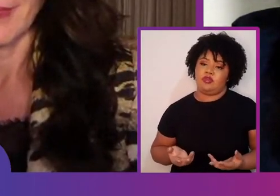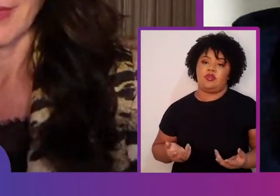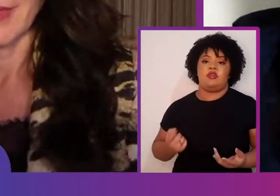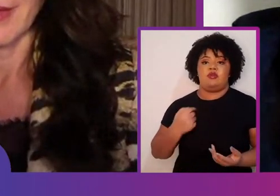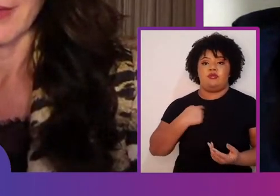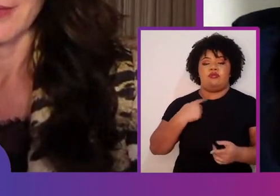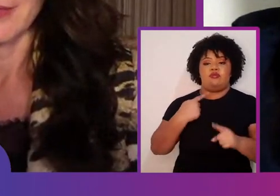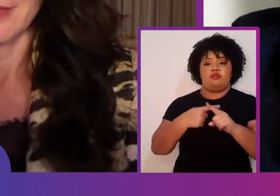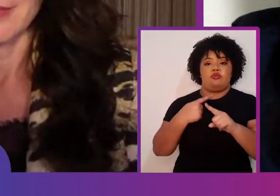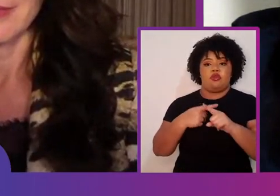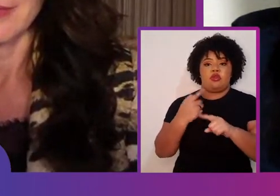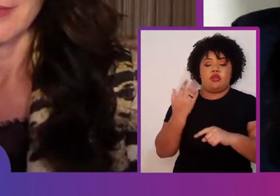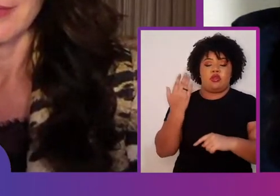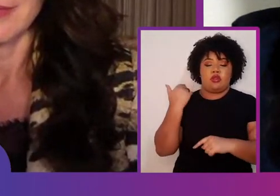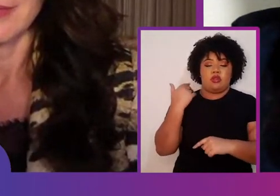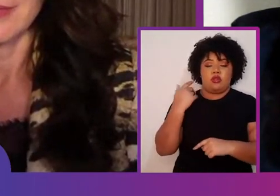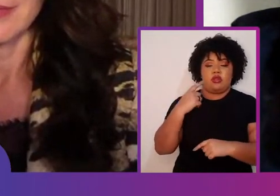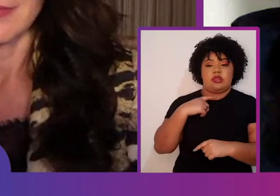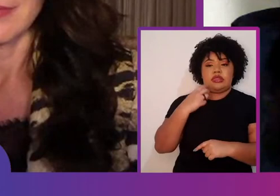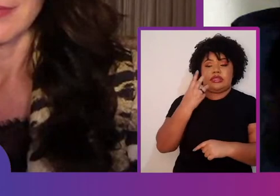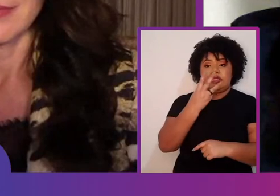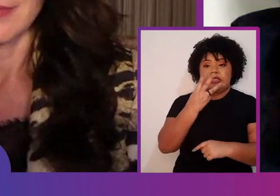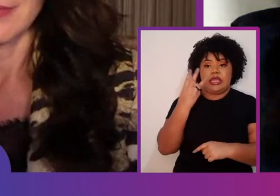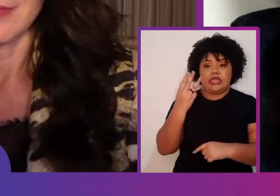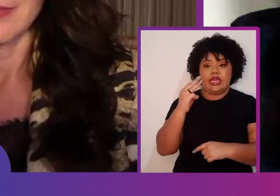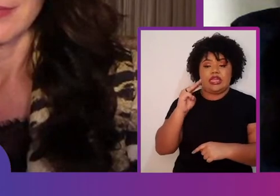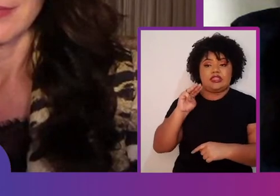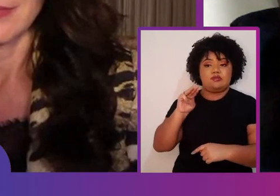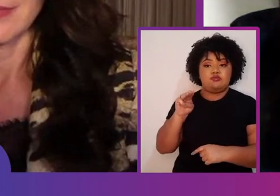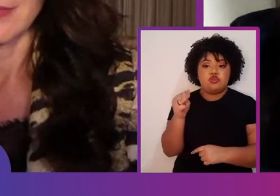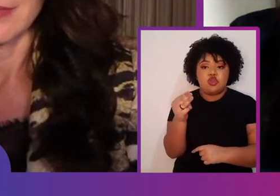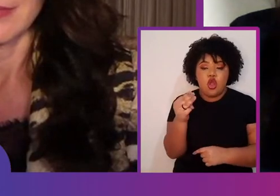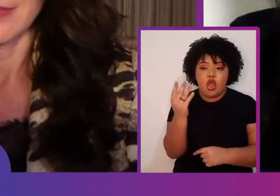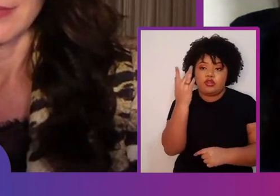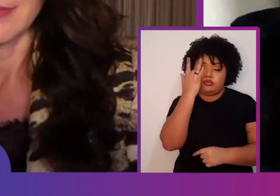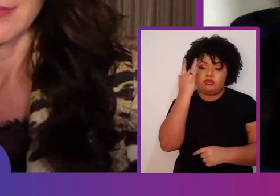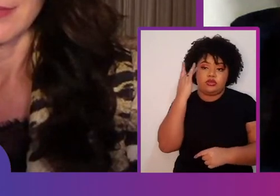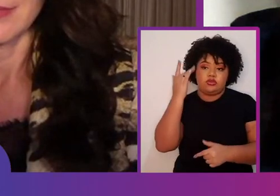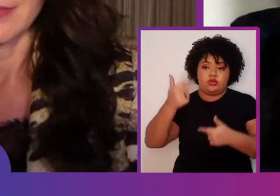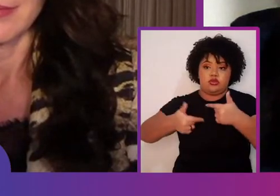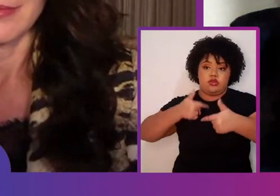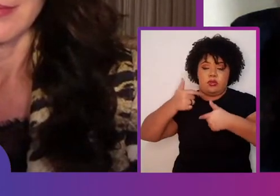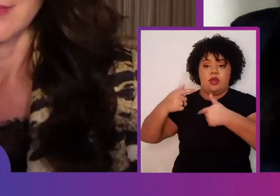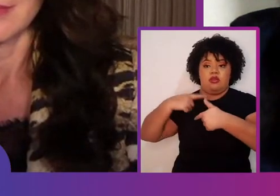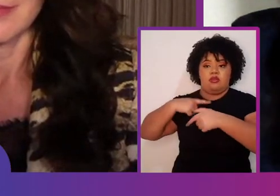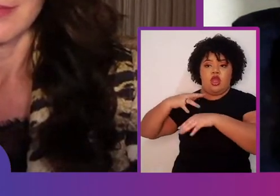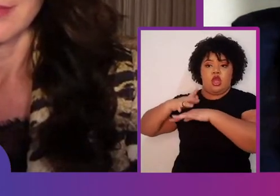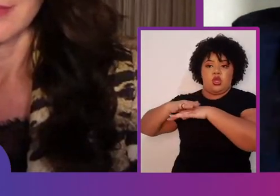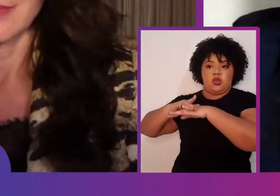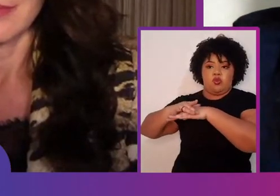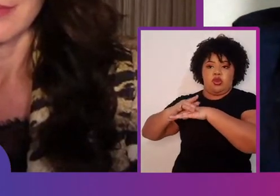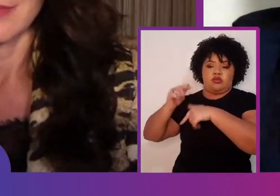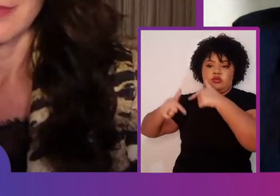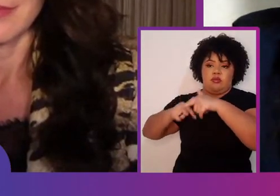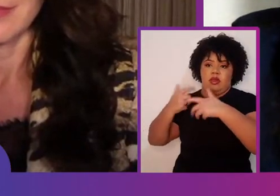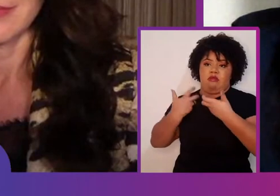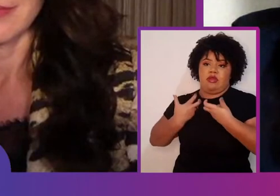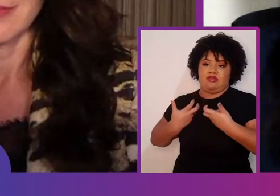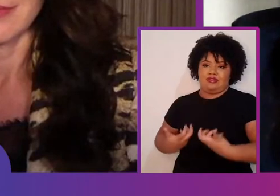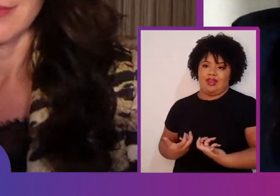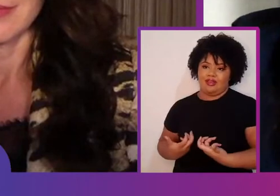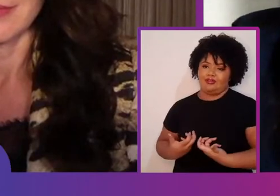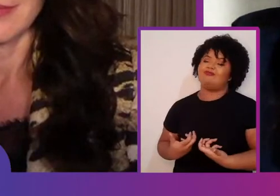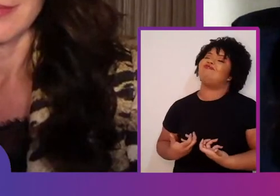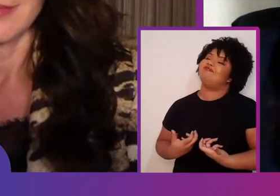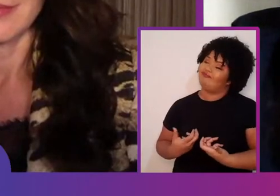de 33 milhões de trabalhadores com burnout em 2019. Isso é um número assustador para uma